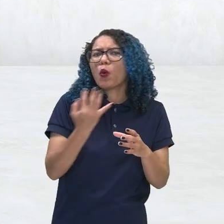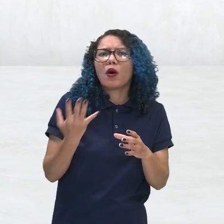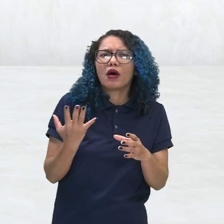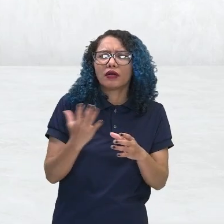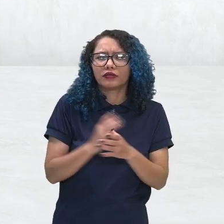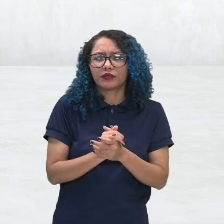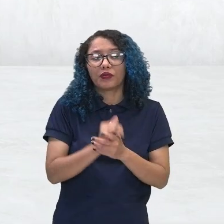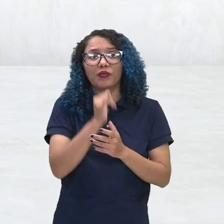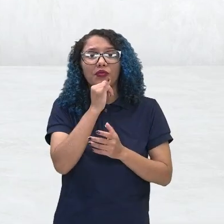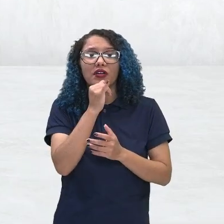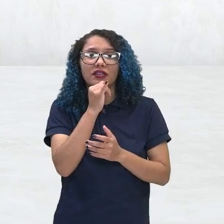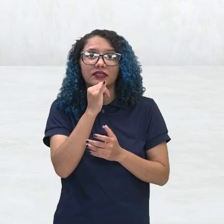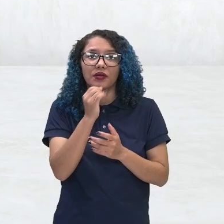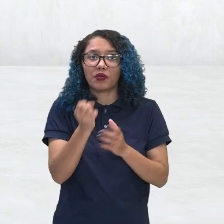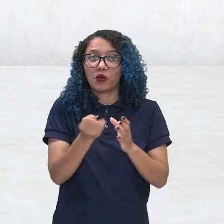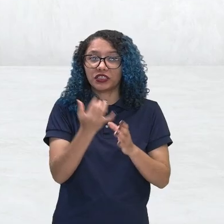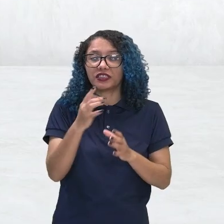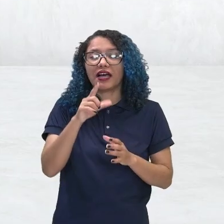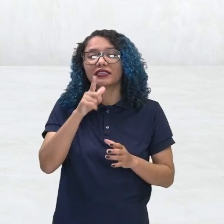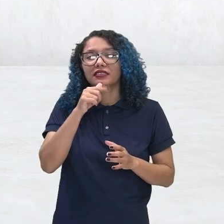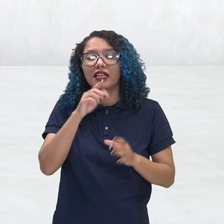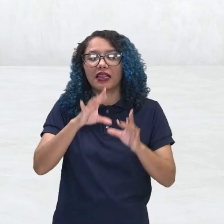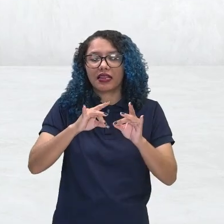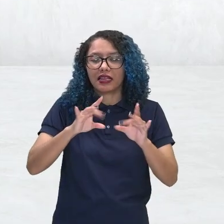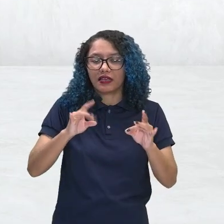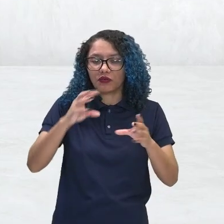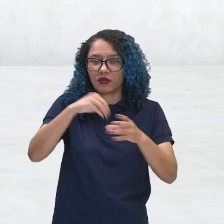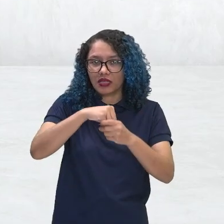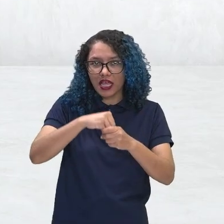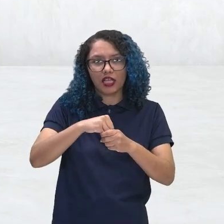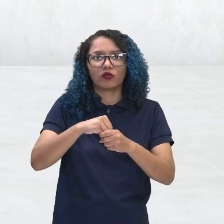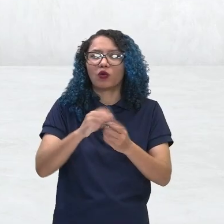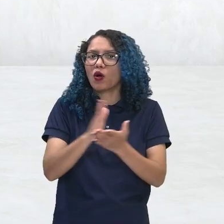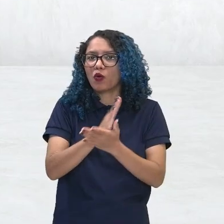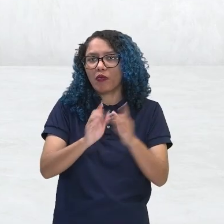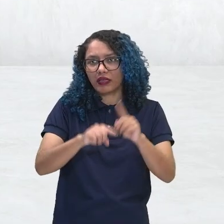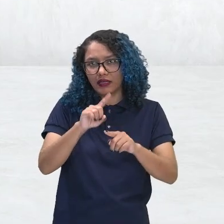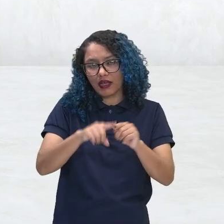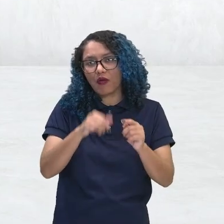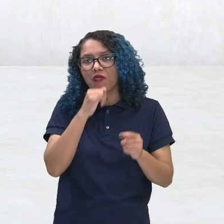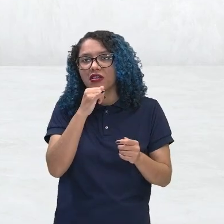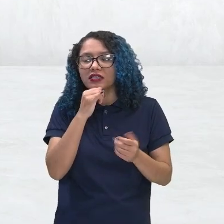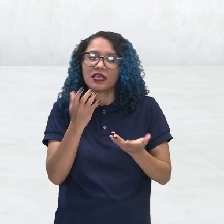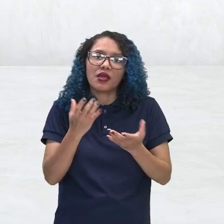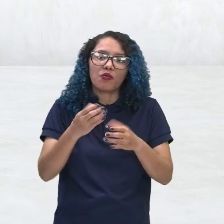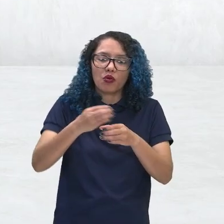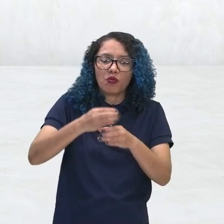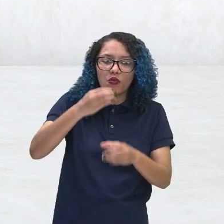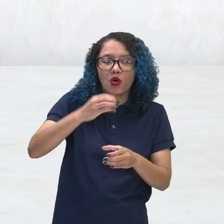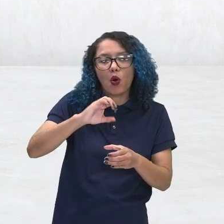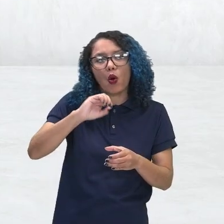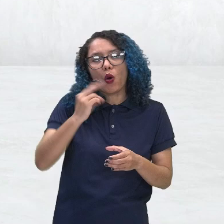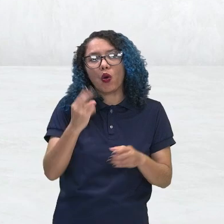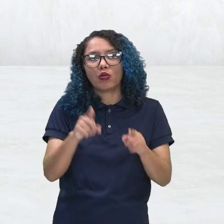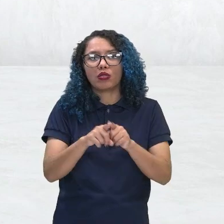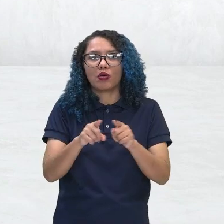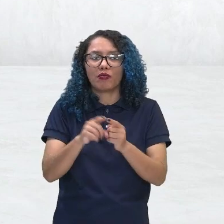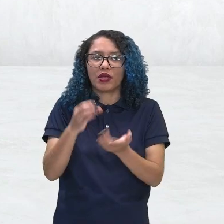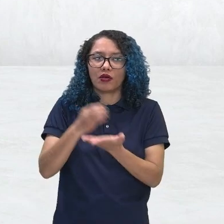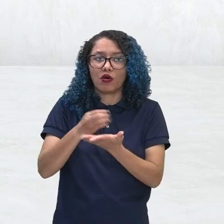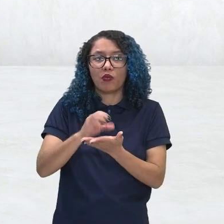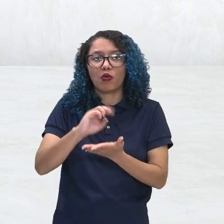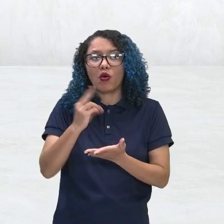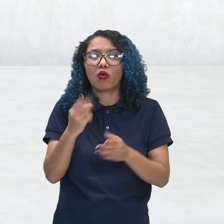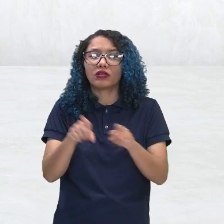de líquido que cabe dentro de um recipiente, como uma garrafa de água ou um copo, e mais ali, presente na nossa